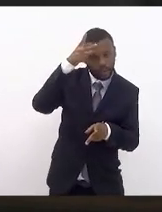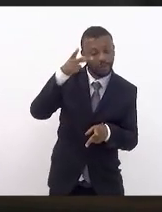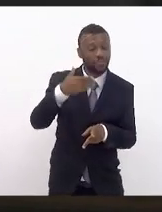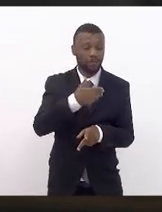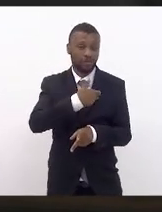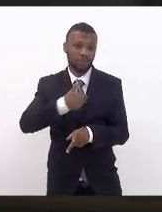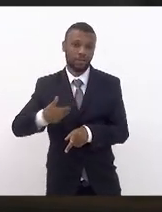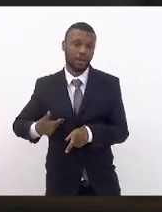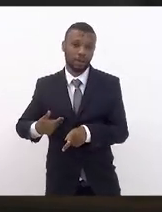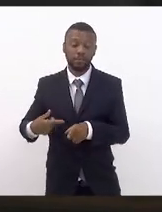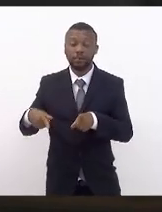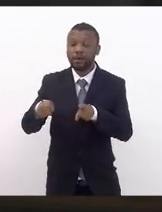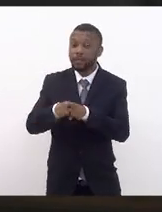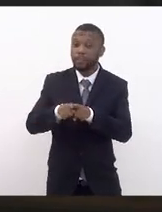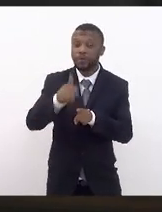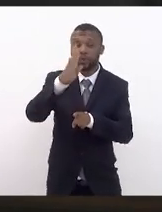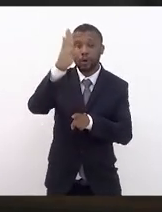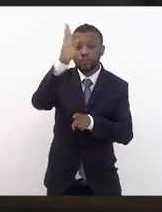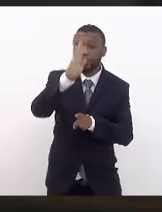Brasil.